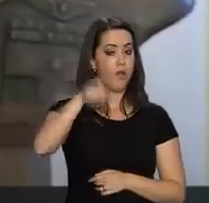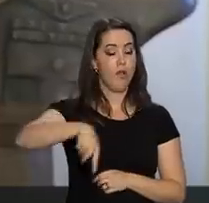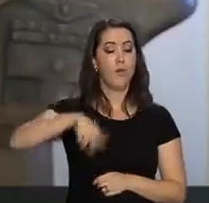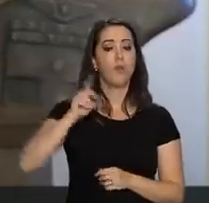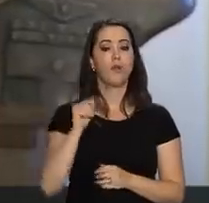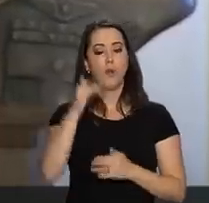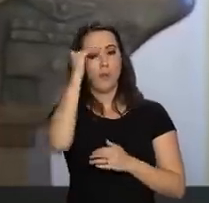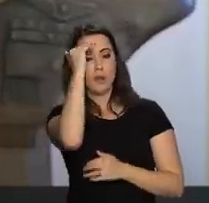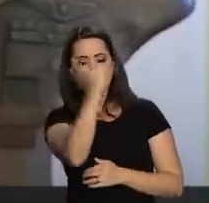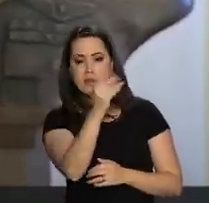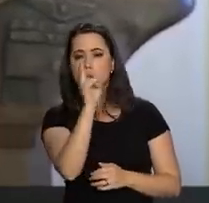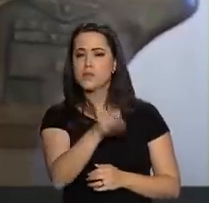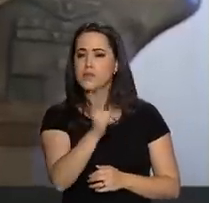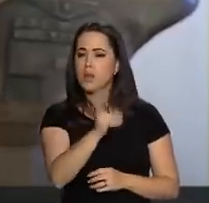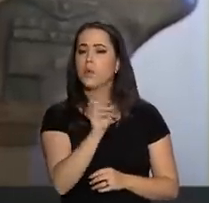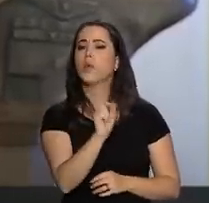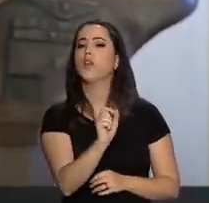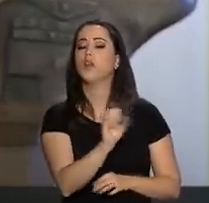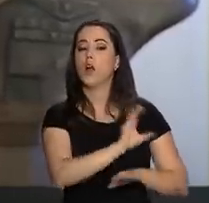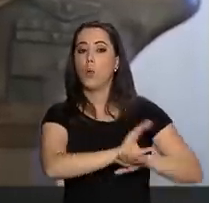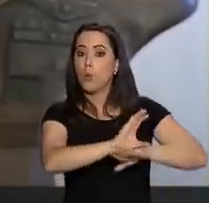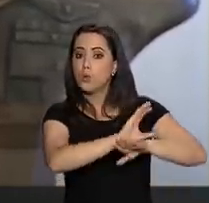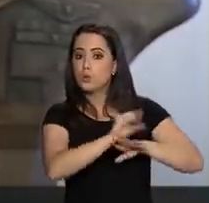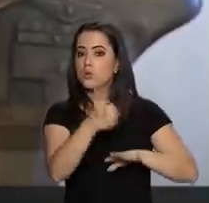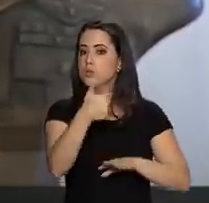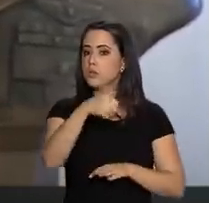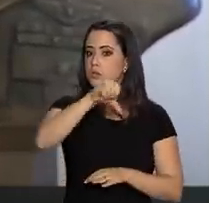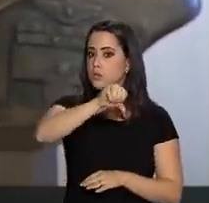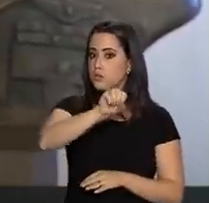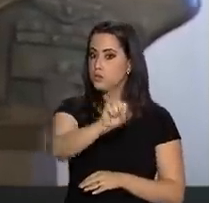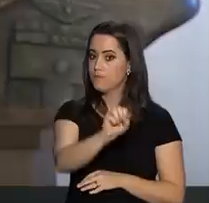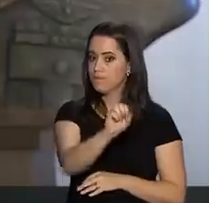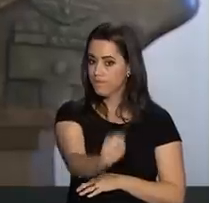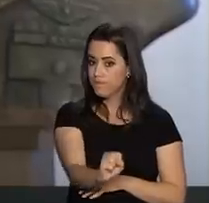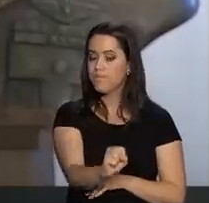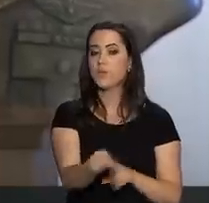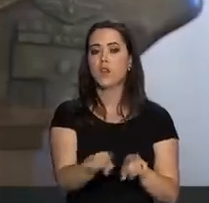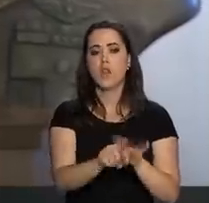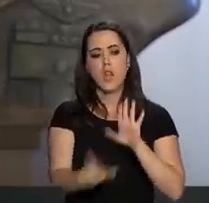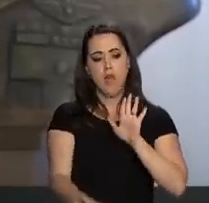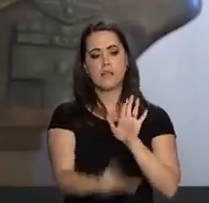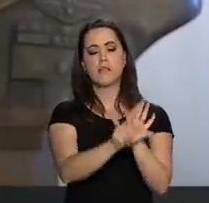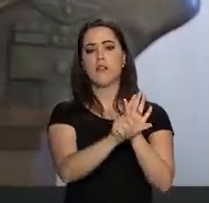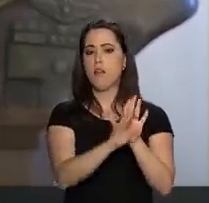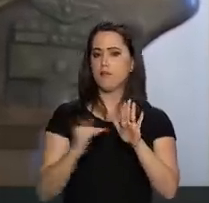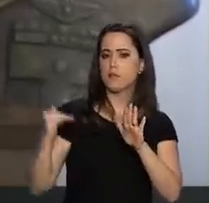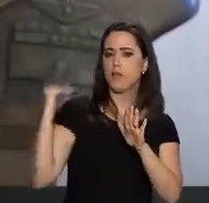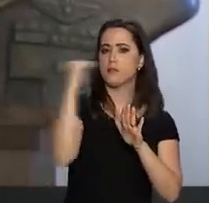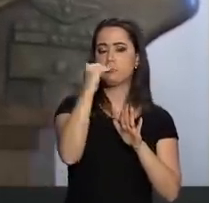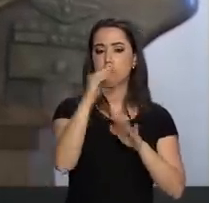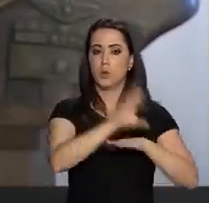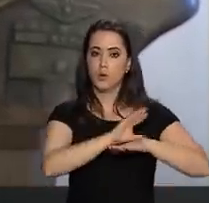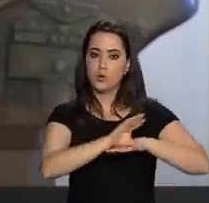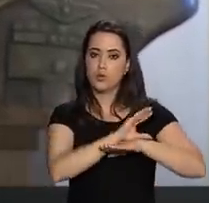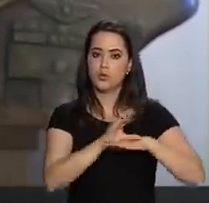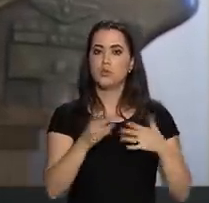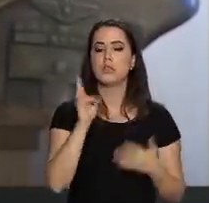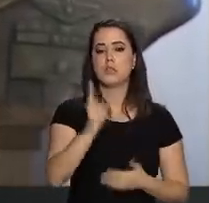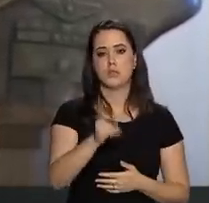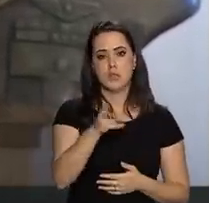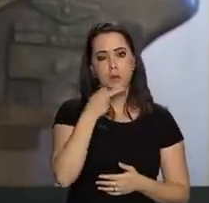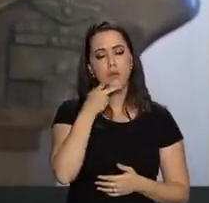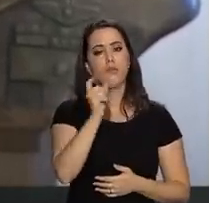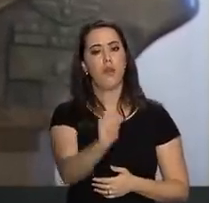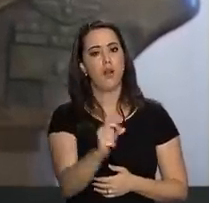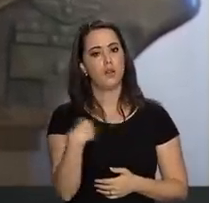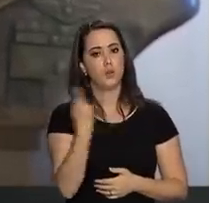pautadas pela Constituição Federal de 1988 e as leis infraconstitucionais, como sempre